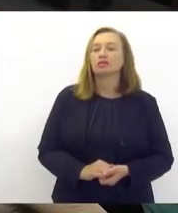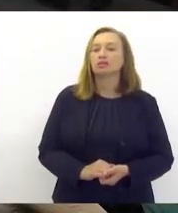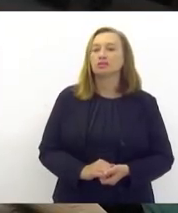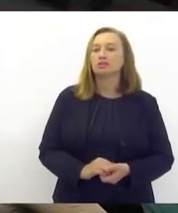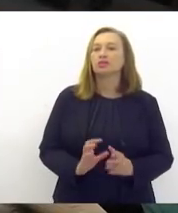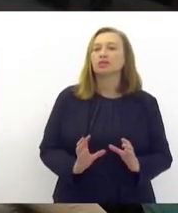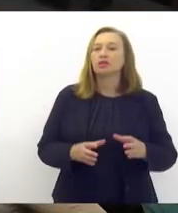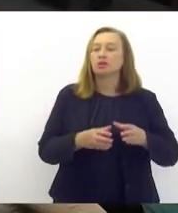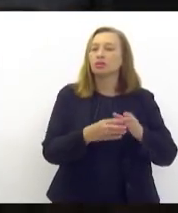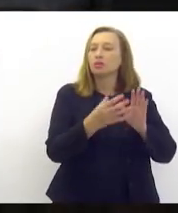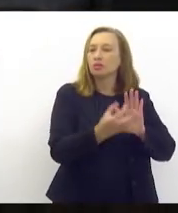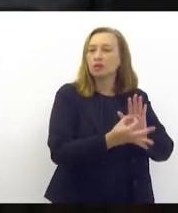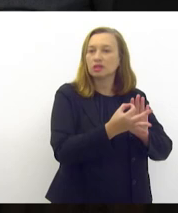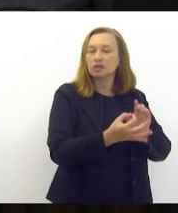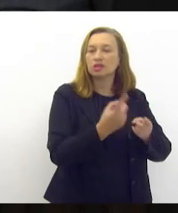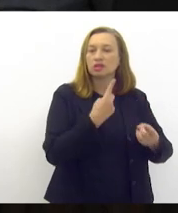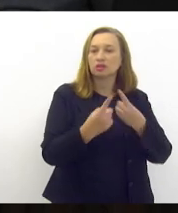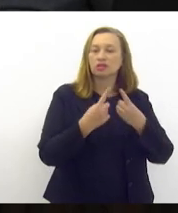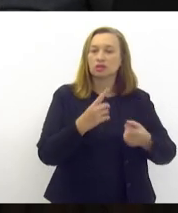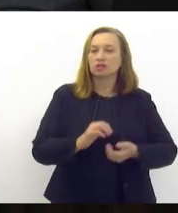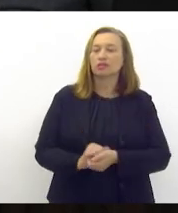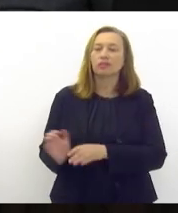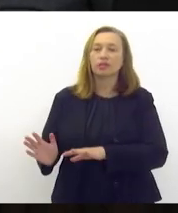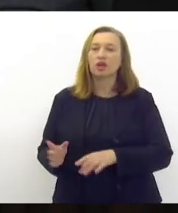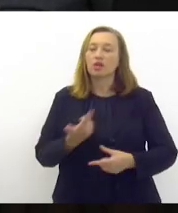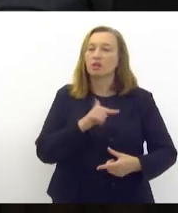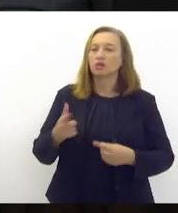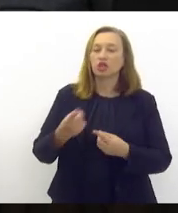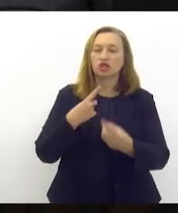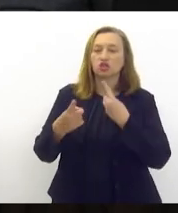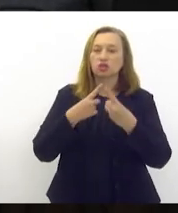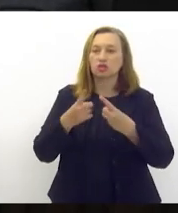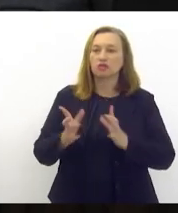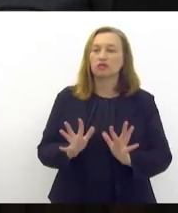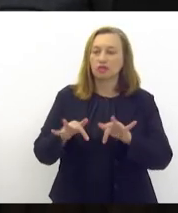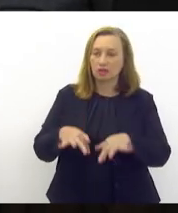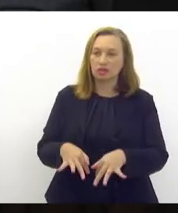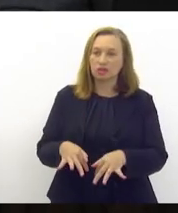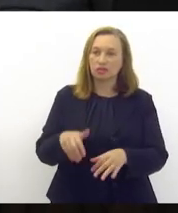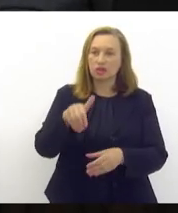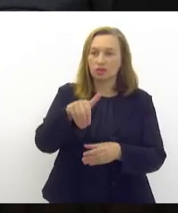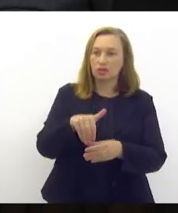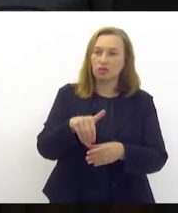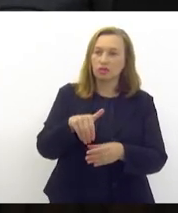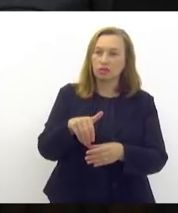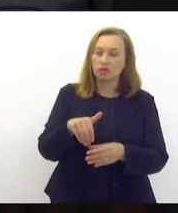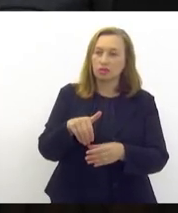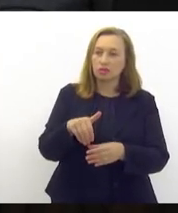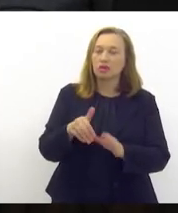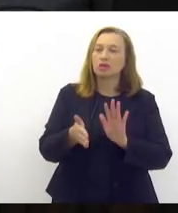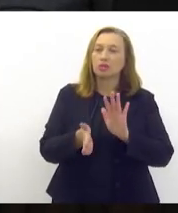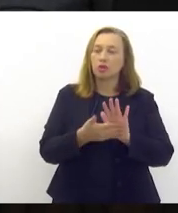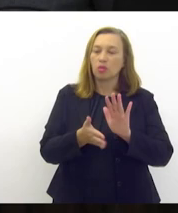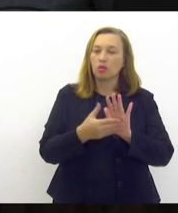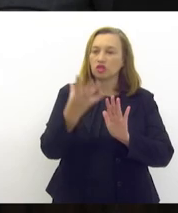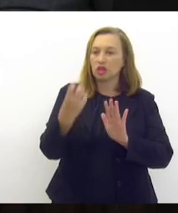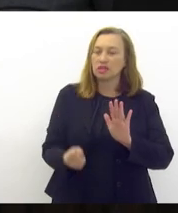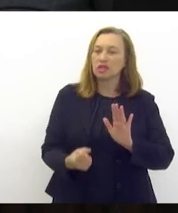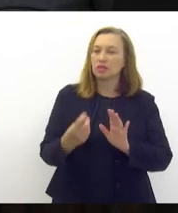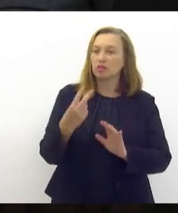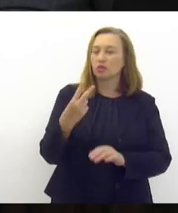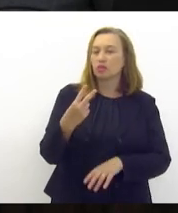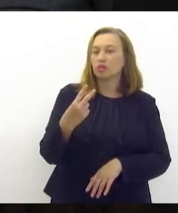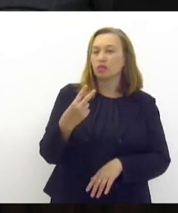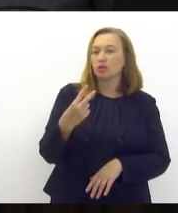Com o parecer emitido, em discussão. Não havendo quem queira discutir, encerrada a discussão, a presente proposta